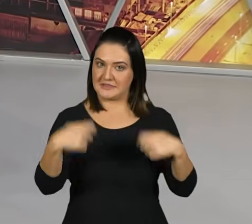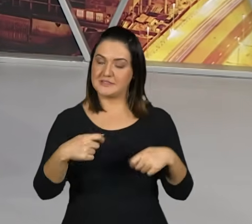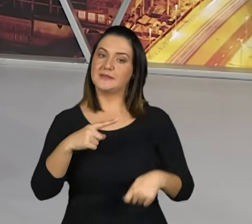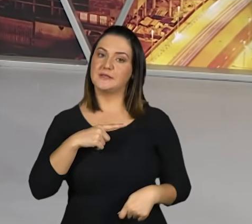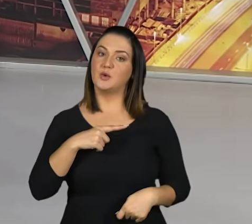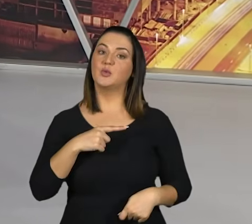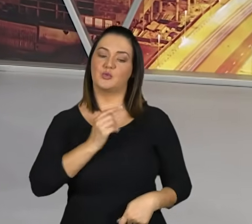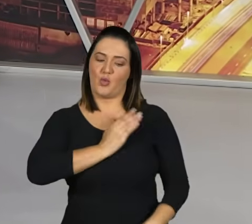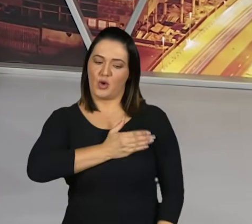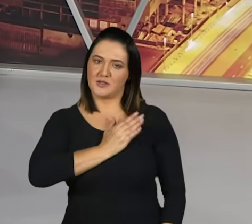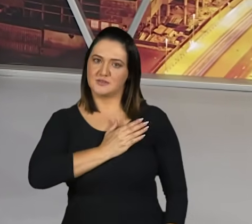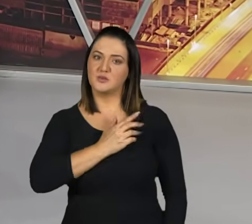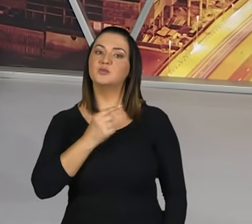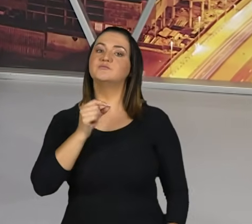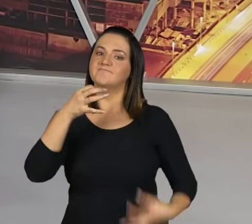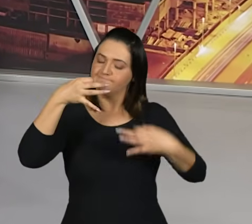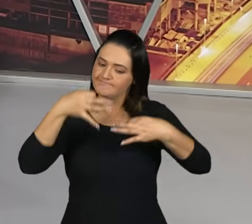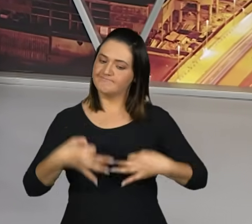pessoa sincera.